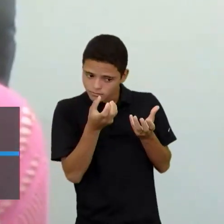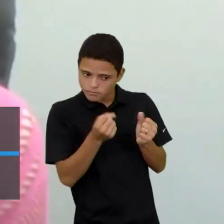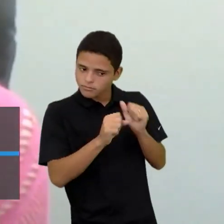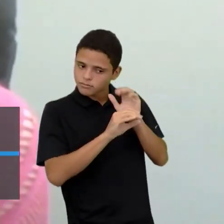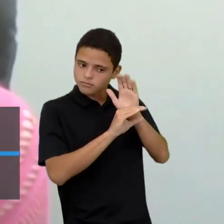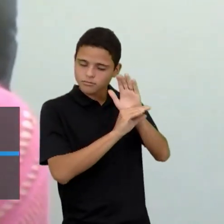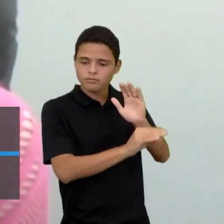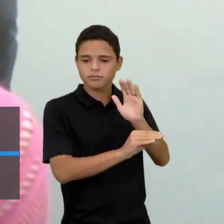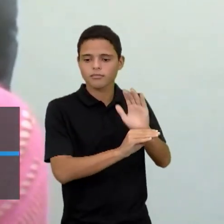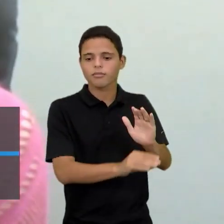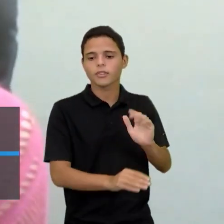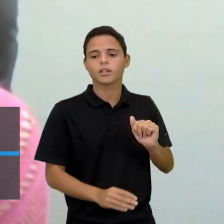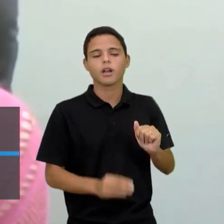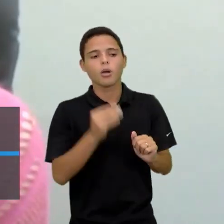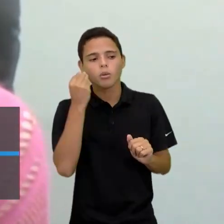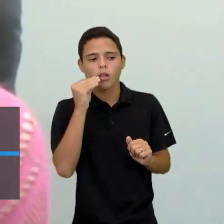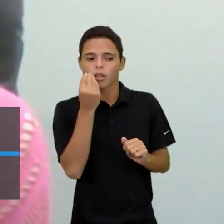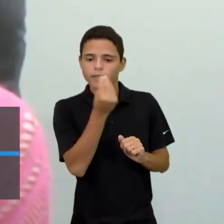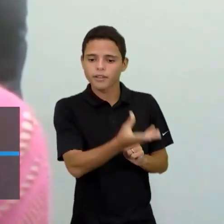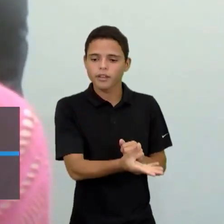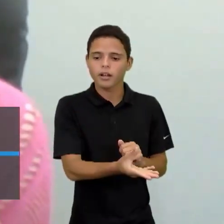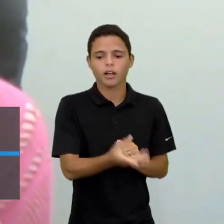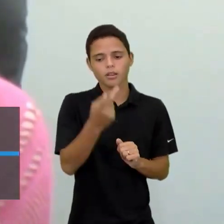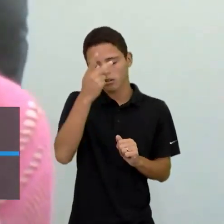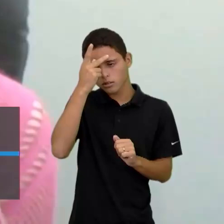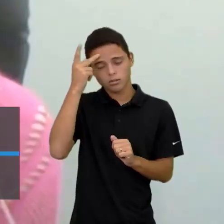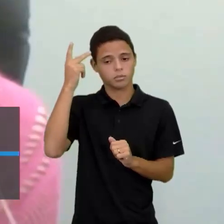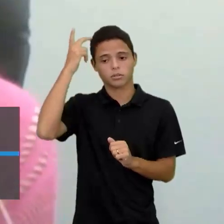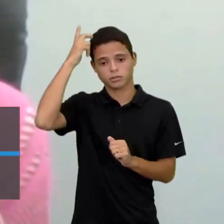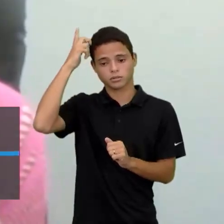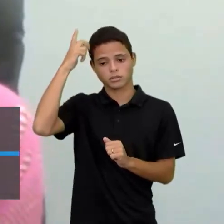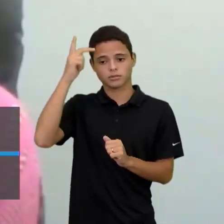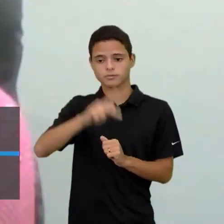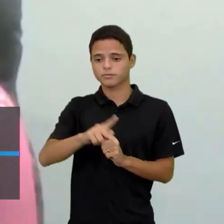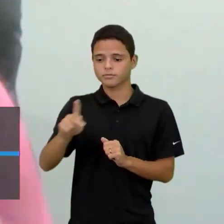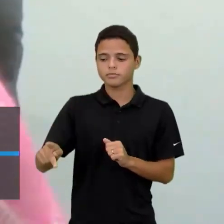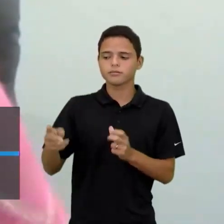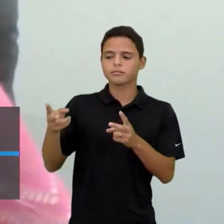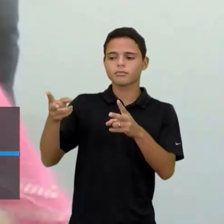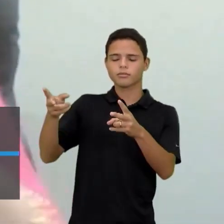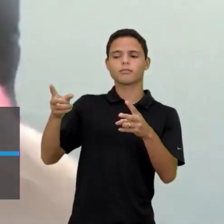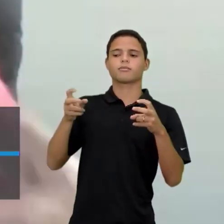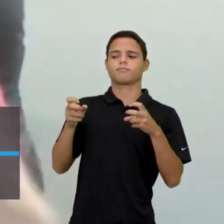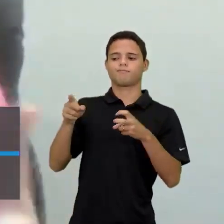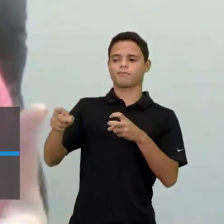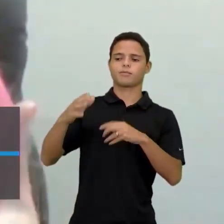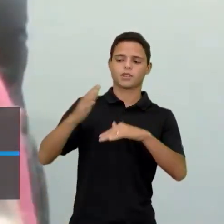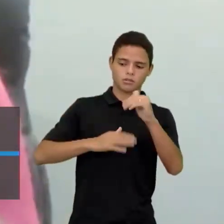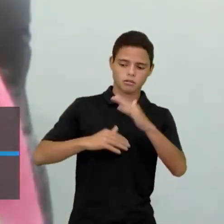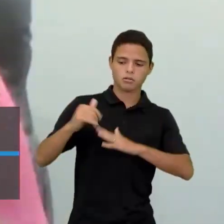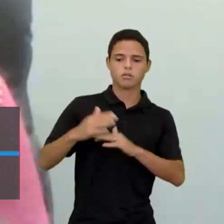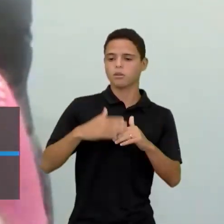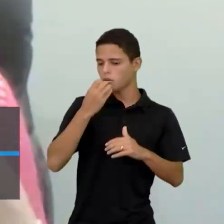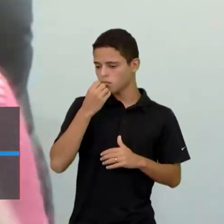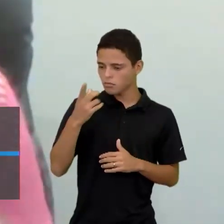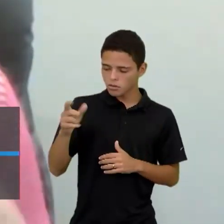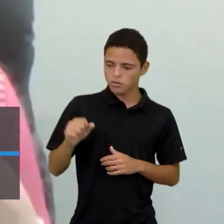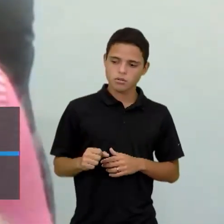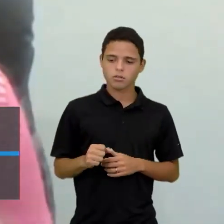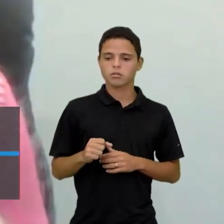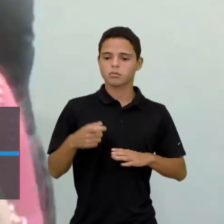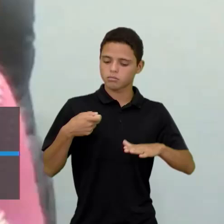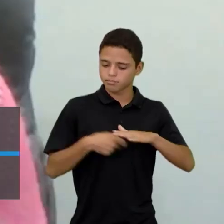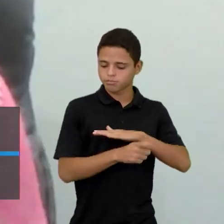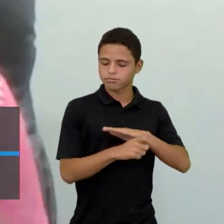né? Então, assim, os professores, eles percebem o potencial daquele aluno e investem nesse potencial.